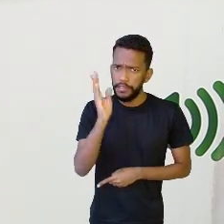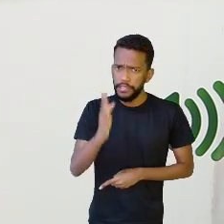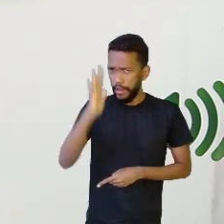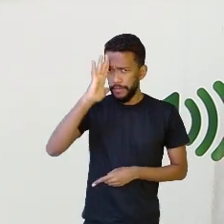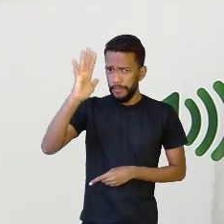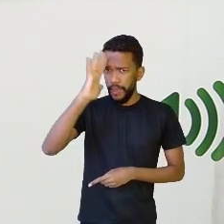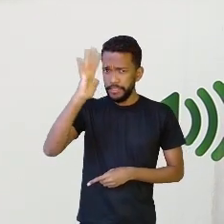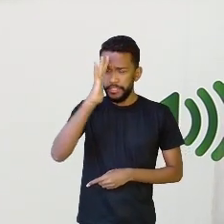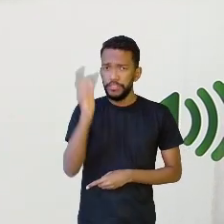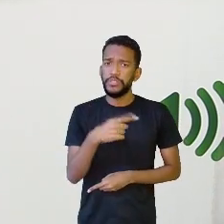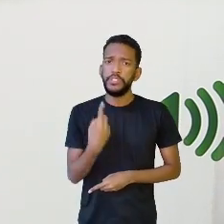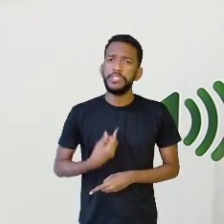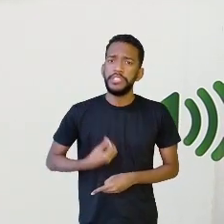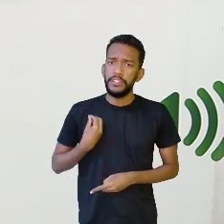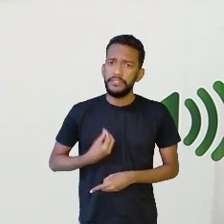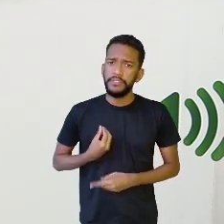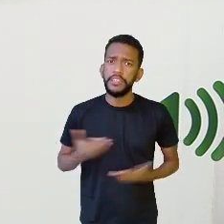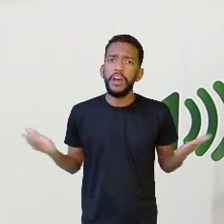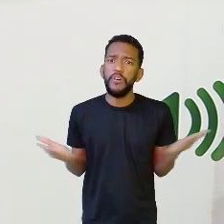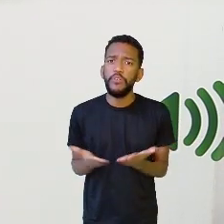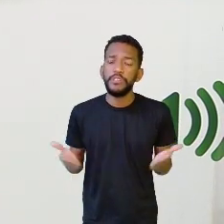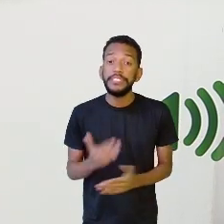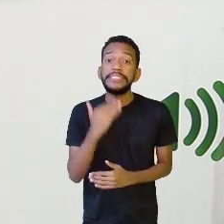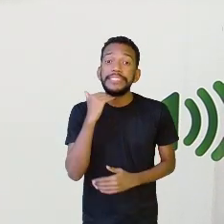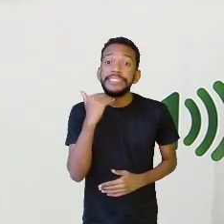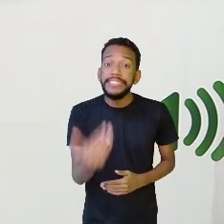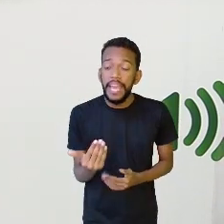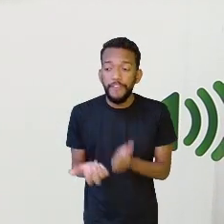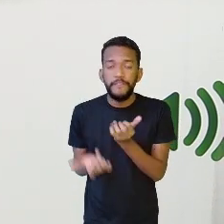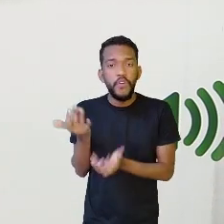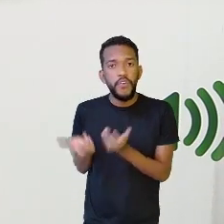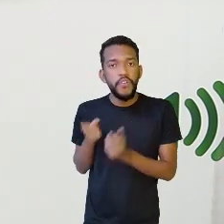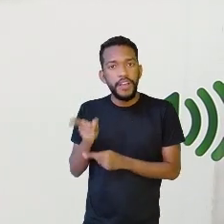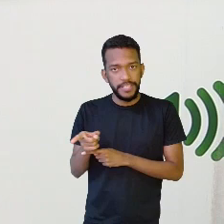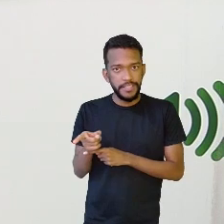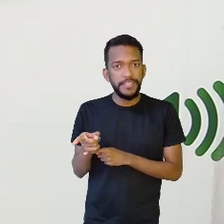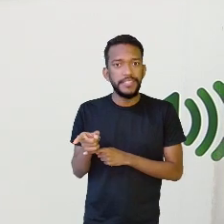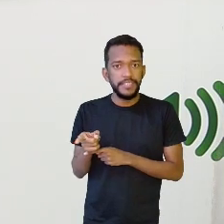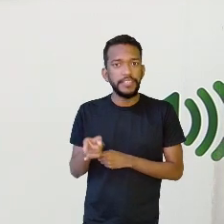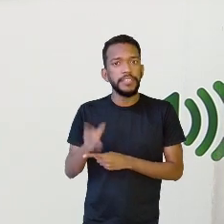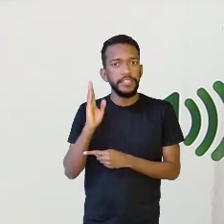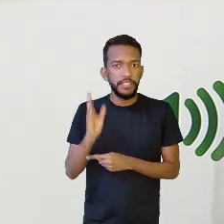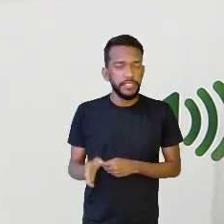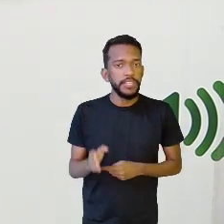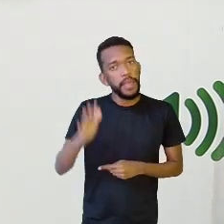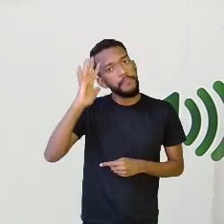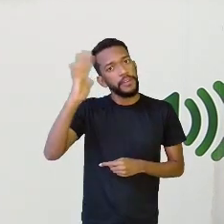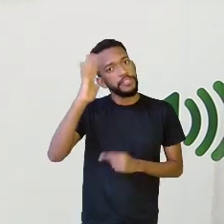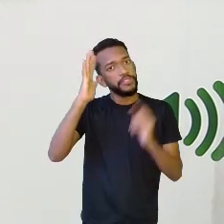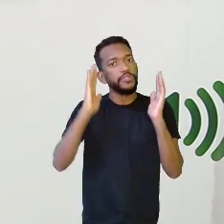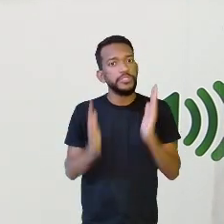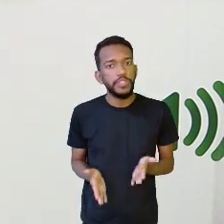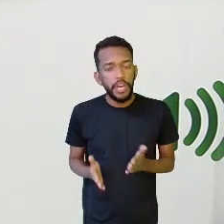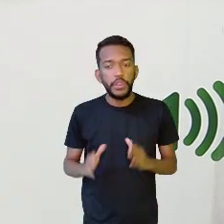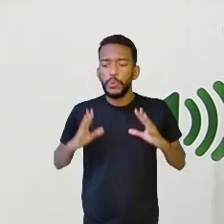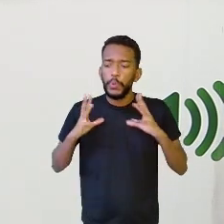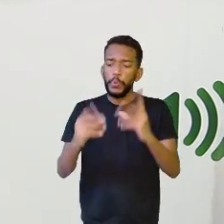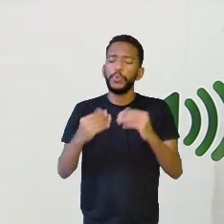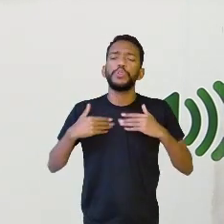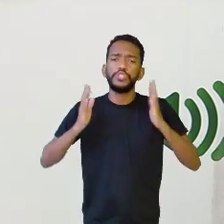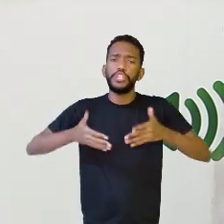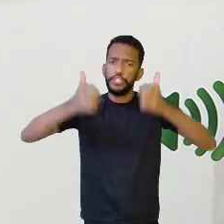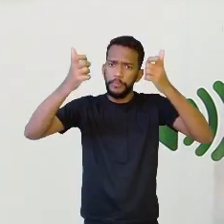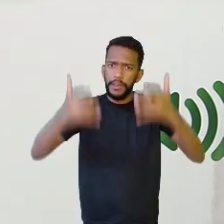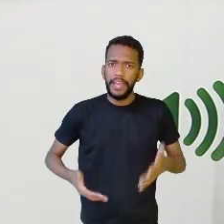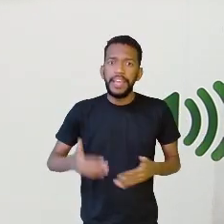imaginou a nossa vida hoje sem a combustão? Você já imaginou tudo isso que eu já falei até agora sem